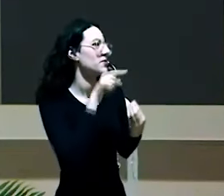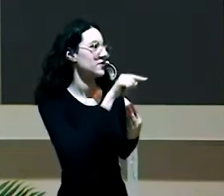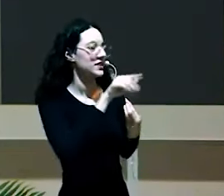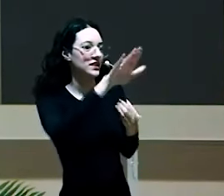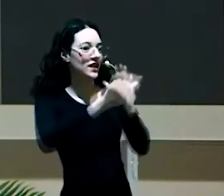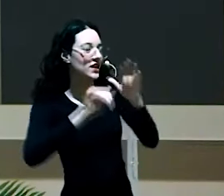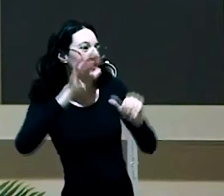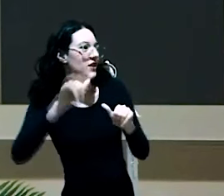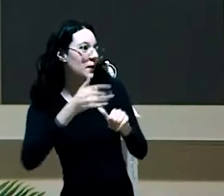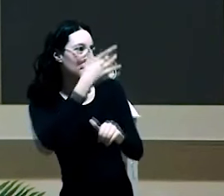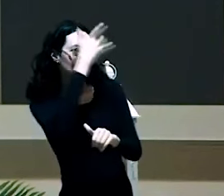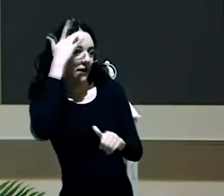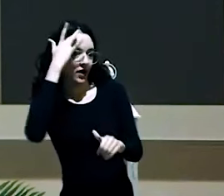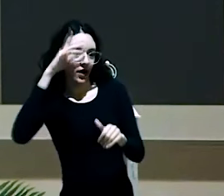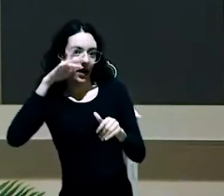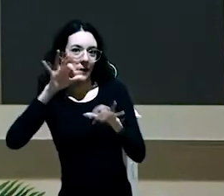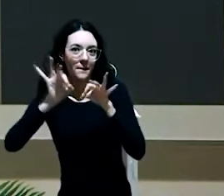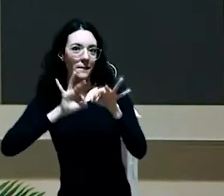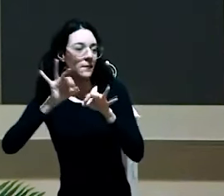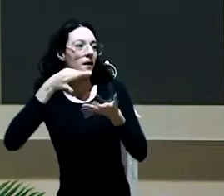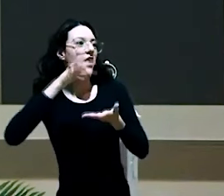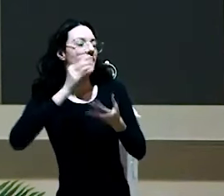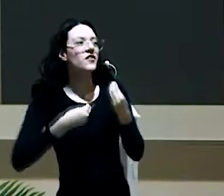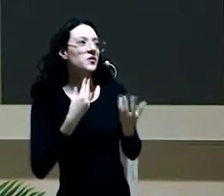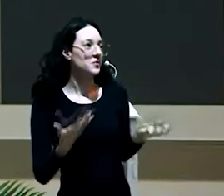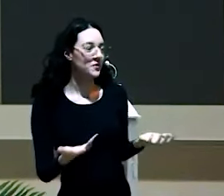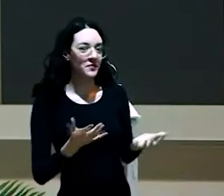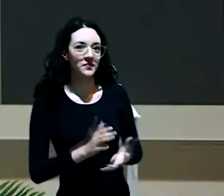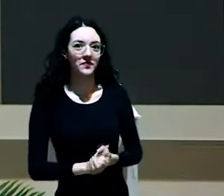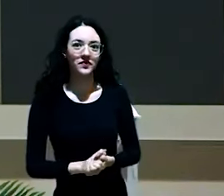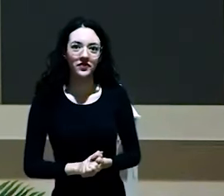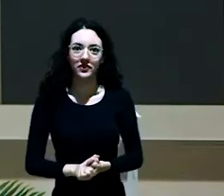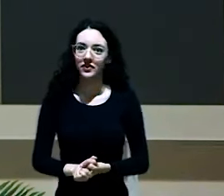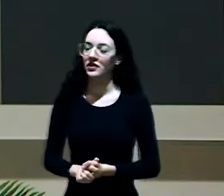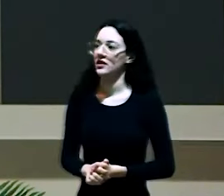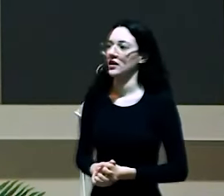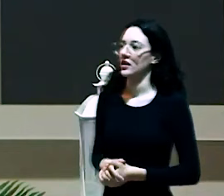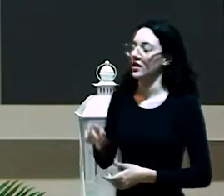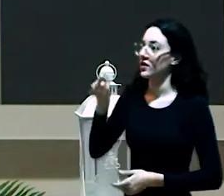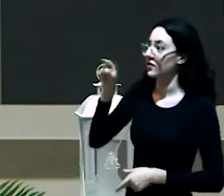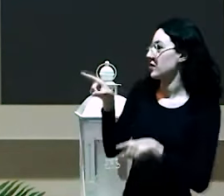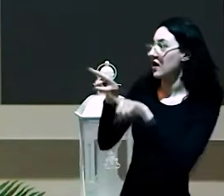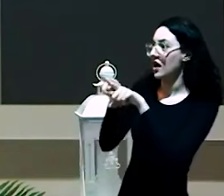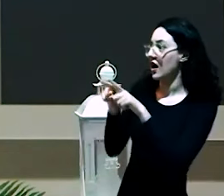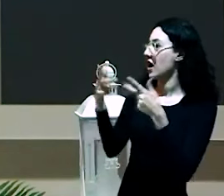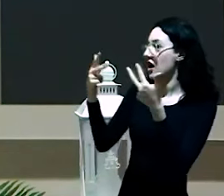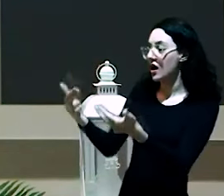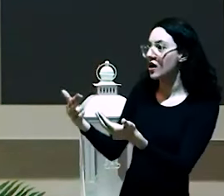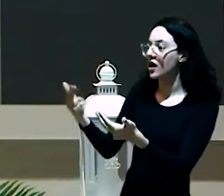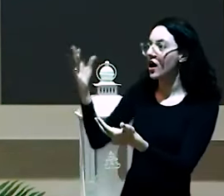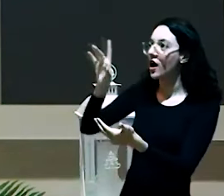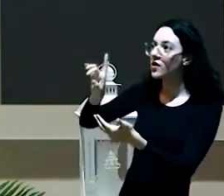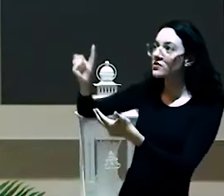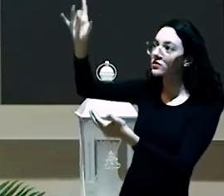preparou este, pastor. Não, esse foi café preparado para uma irmã. Diga para a irmã, obrigado. Mas não é o Espírito Santo preparando um